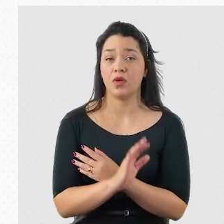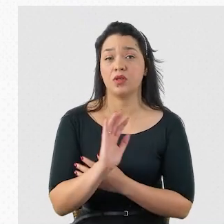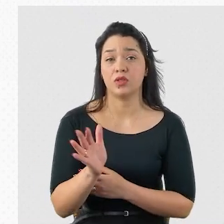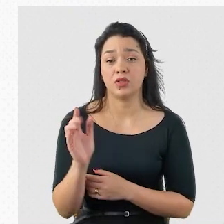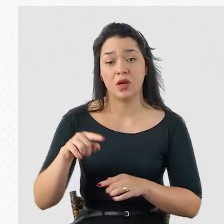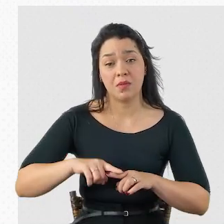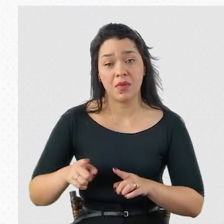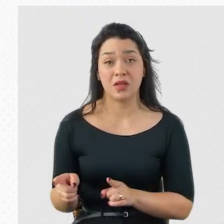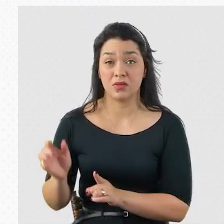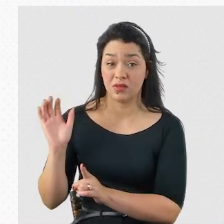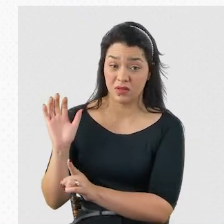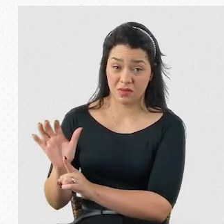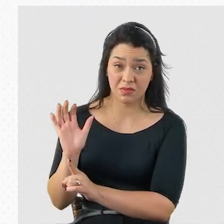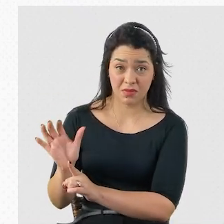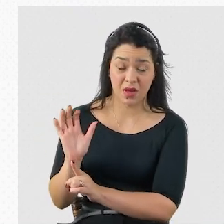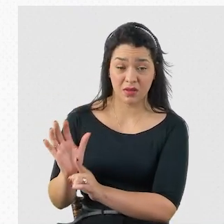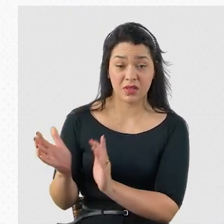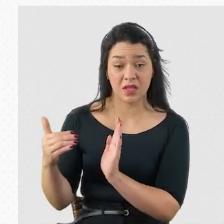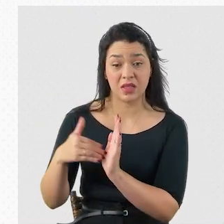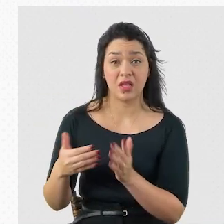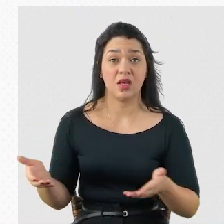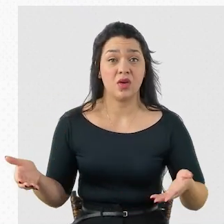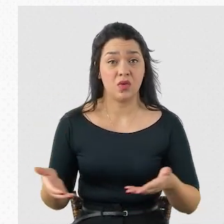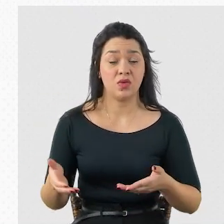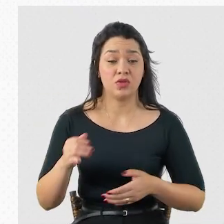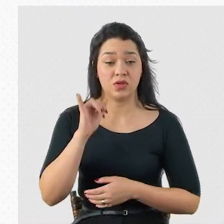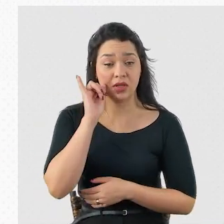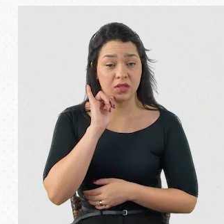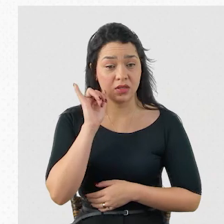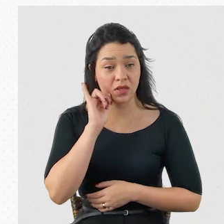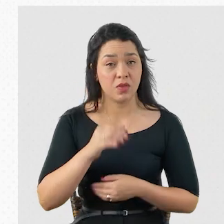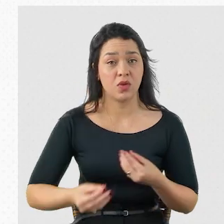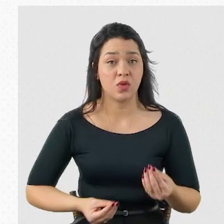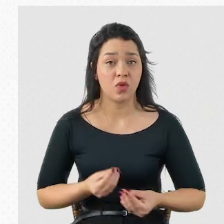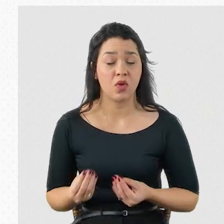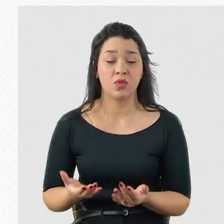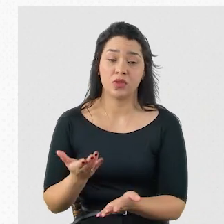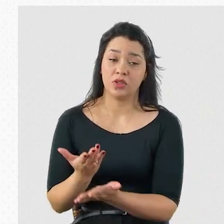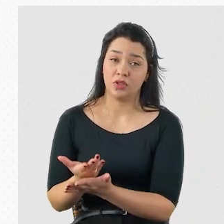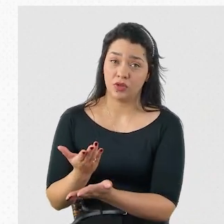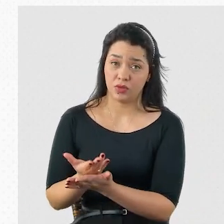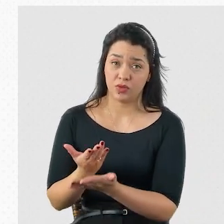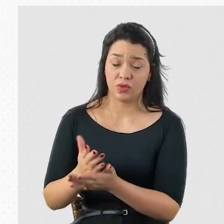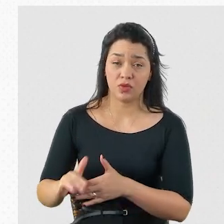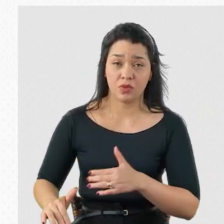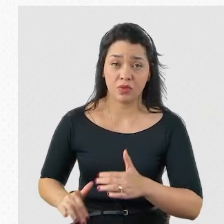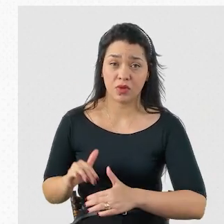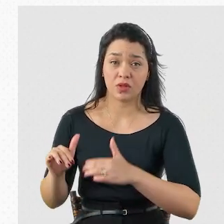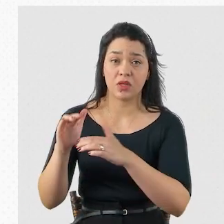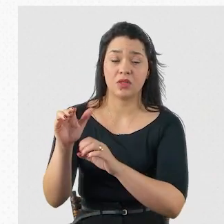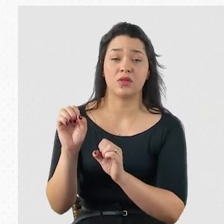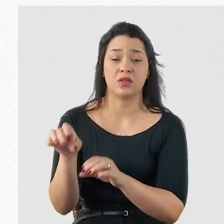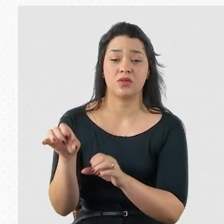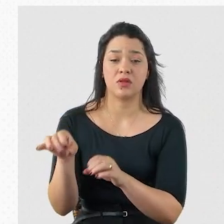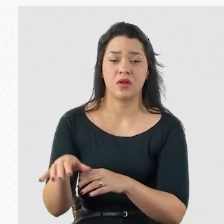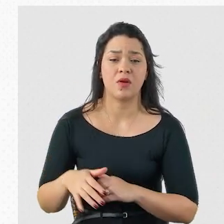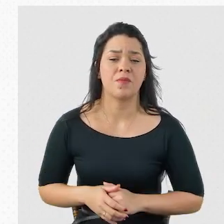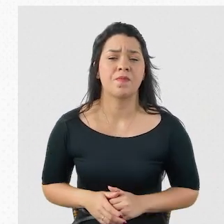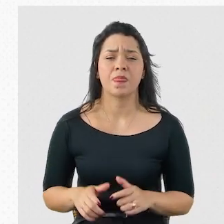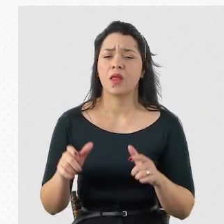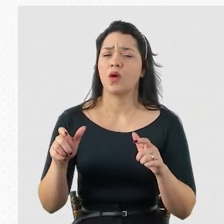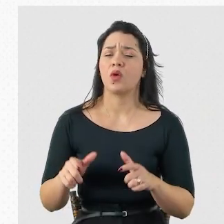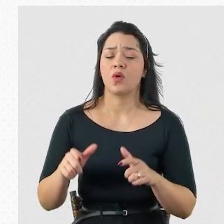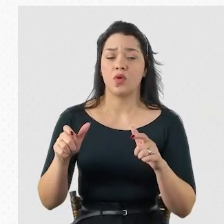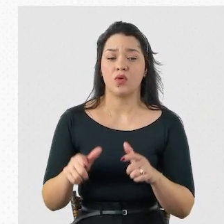os impactos ainda estão aqui até hoje. Um exemplo disso é a forma como a gente estuda no processo educacional. Onde é que a gente acha